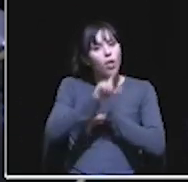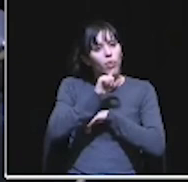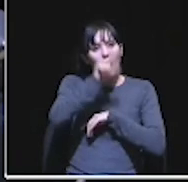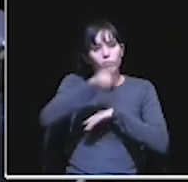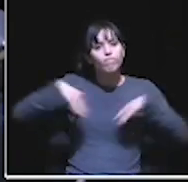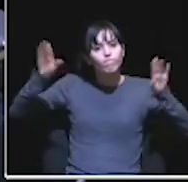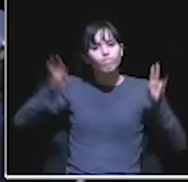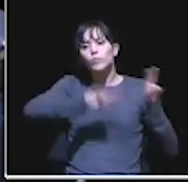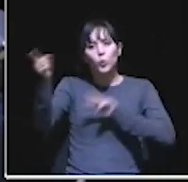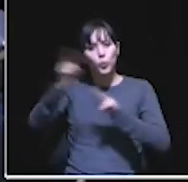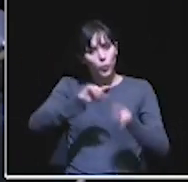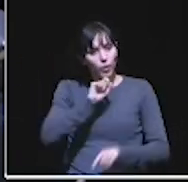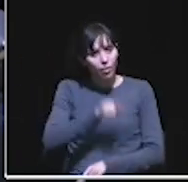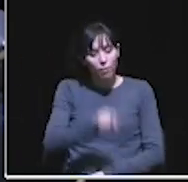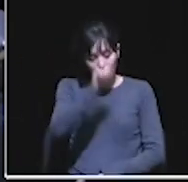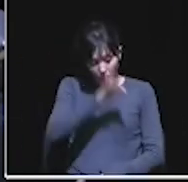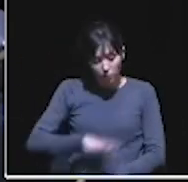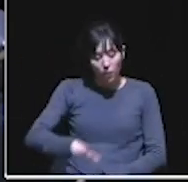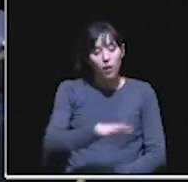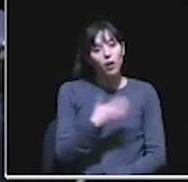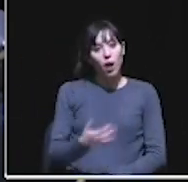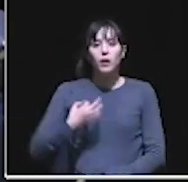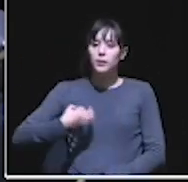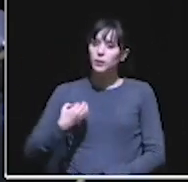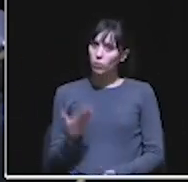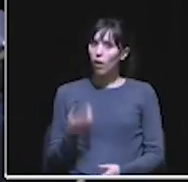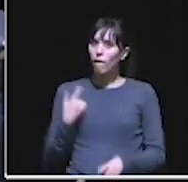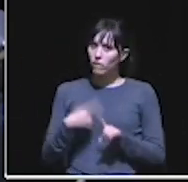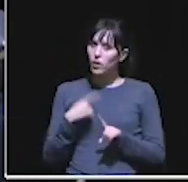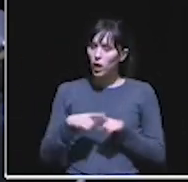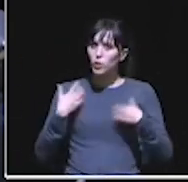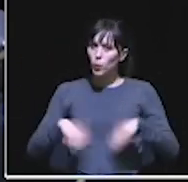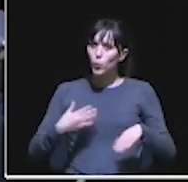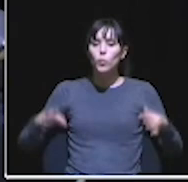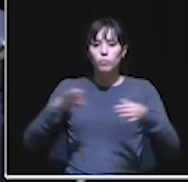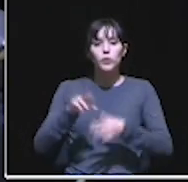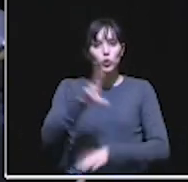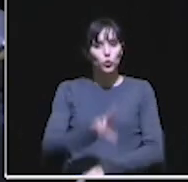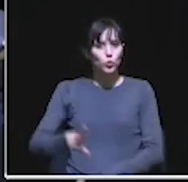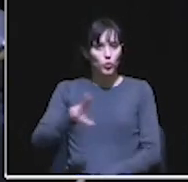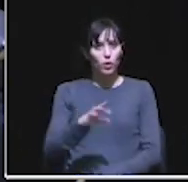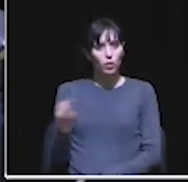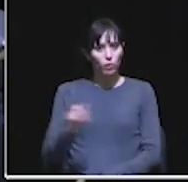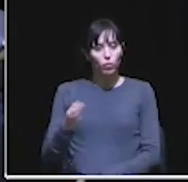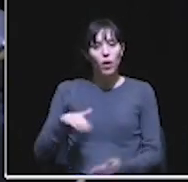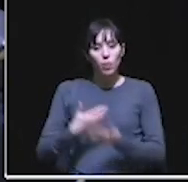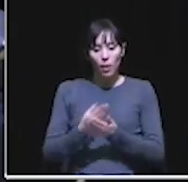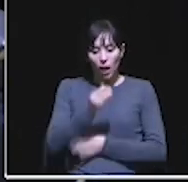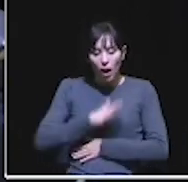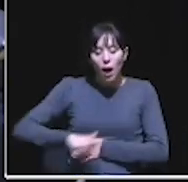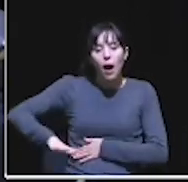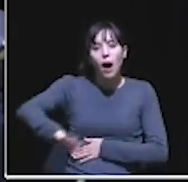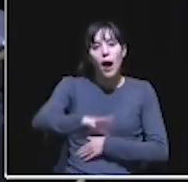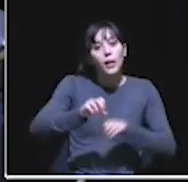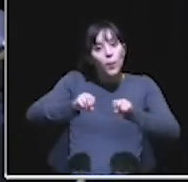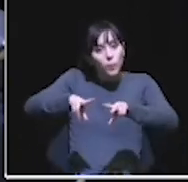muitas aves. A criação deste parque foi sempre apresentada como uma das vantagens da Jornada Mundial da Juventude. A descontaminação do terreno de